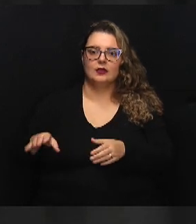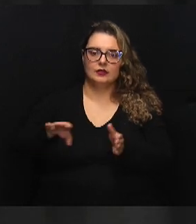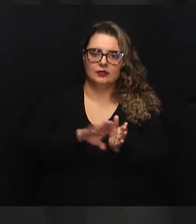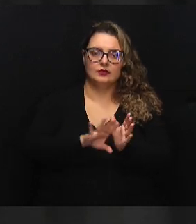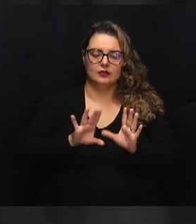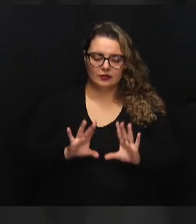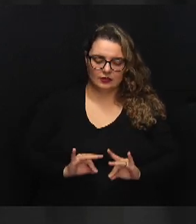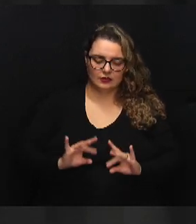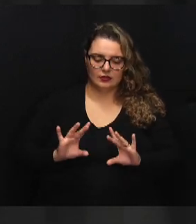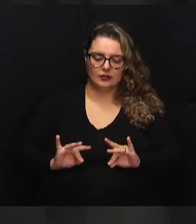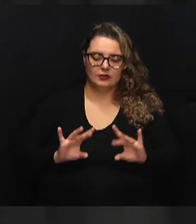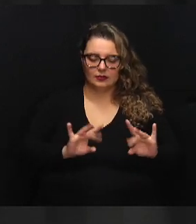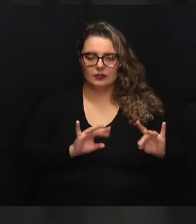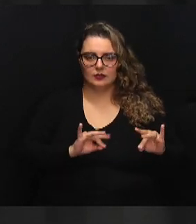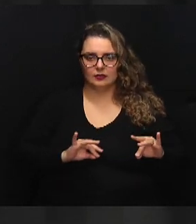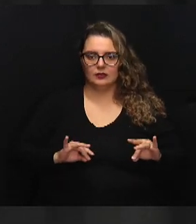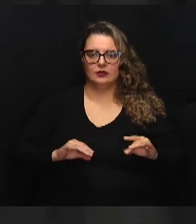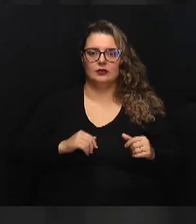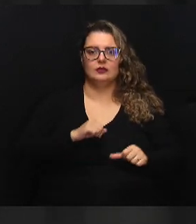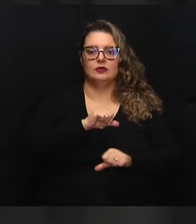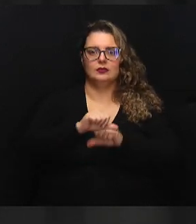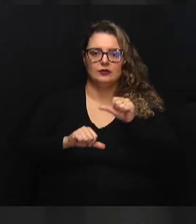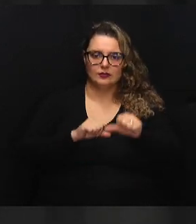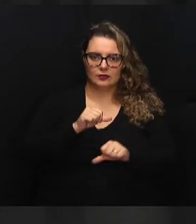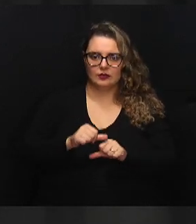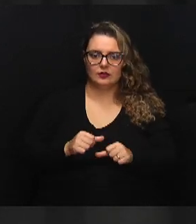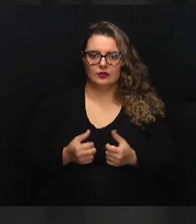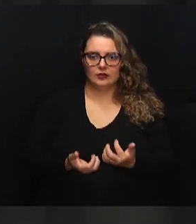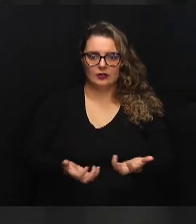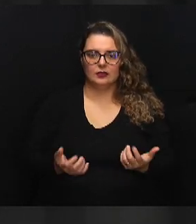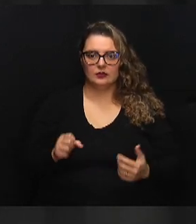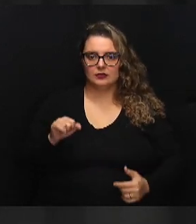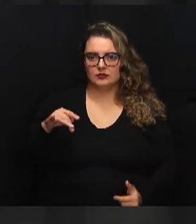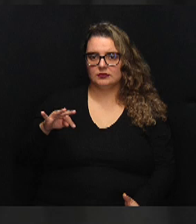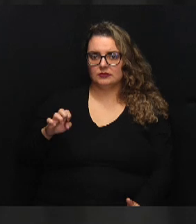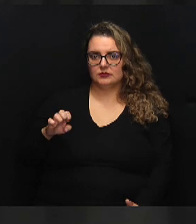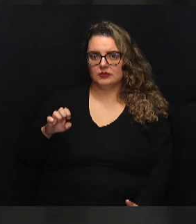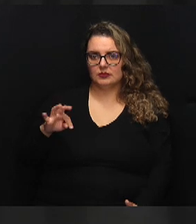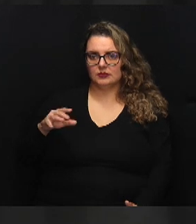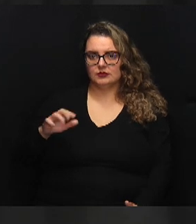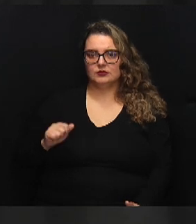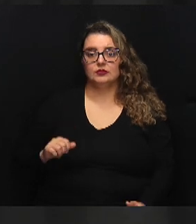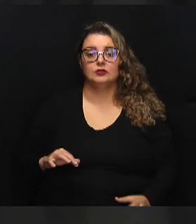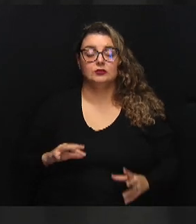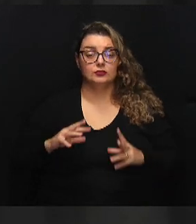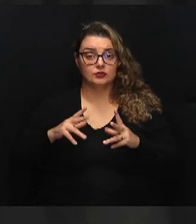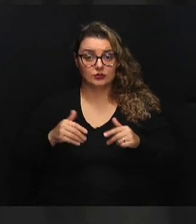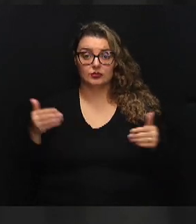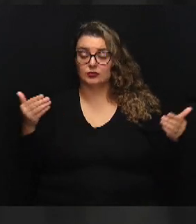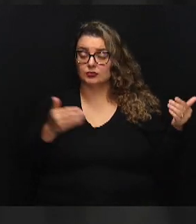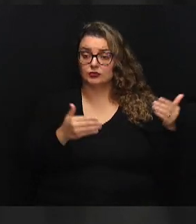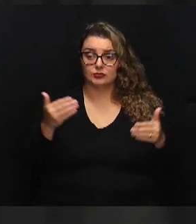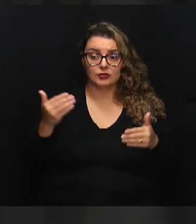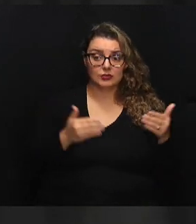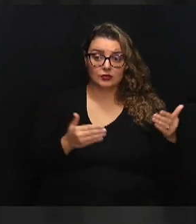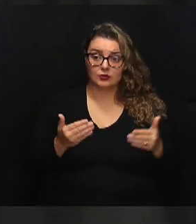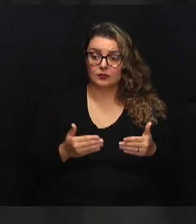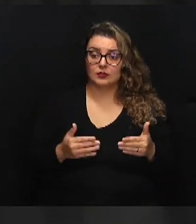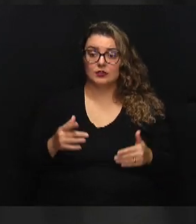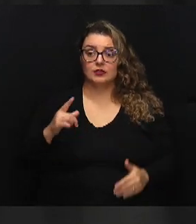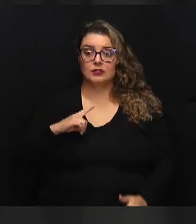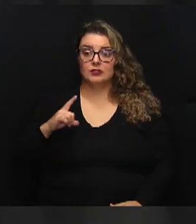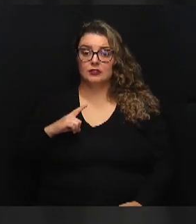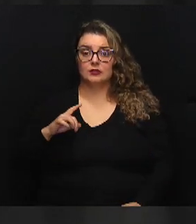colaram, trocou a grama sintética, quer dizer, está lá, é um local onde todo mundo frequenta, tem uma